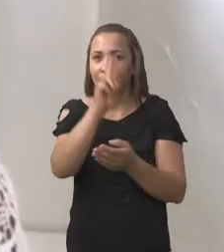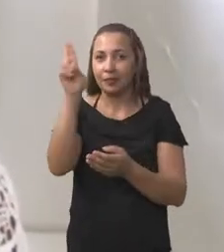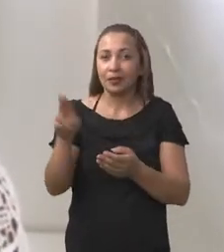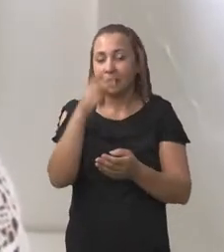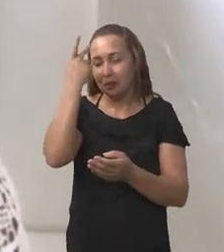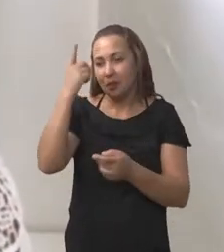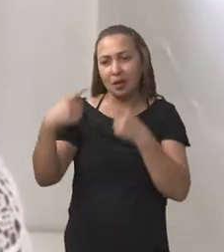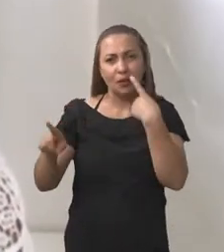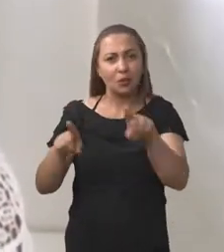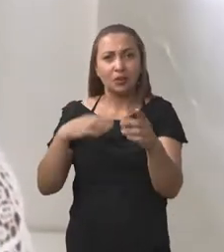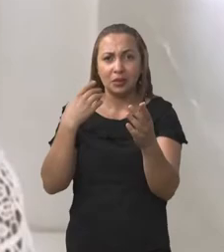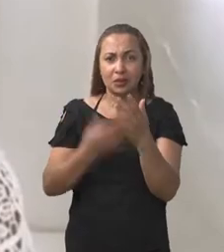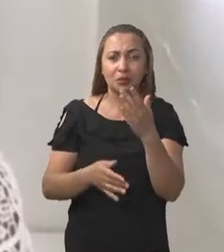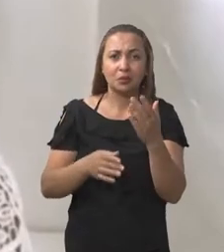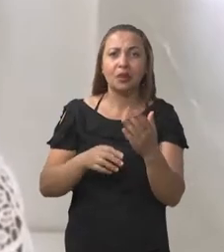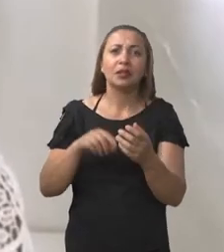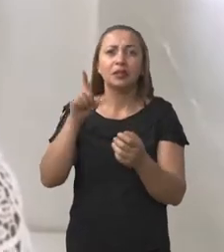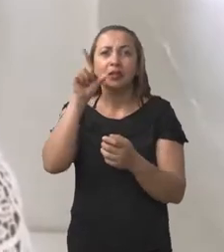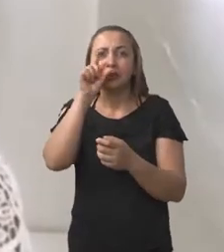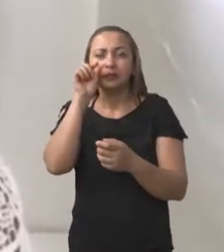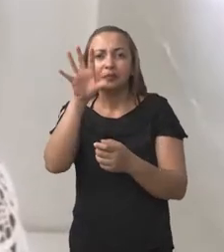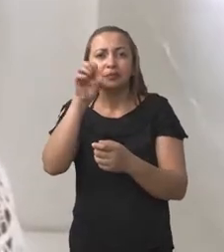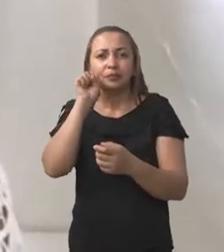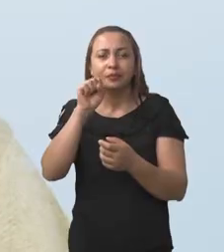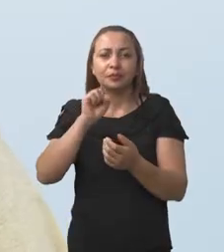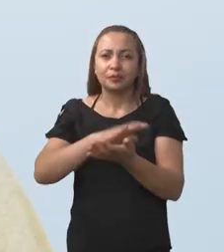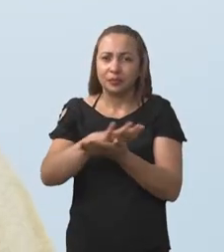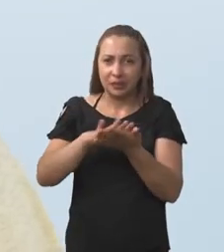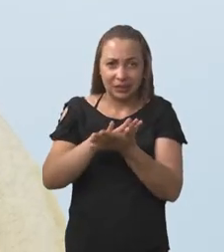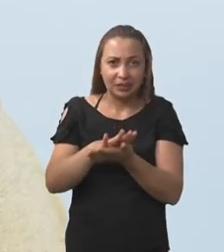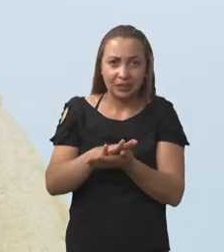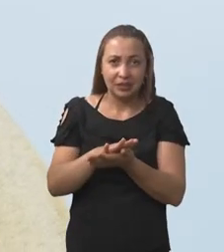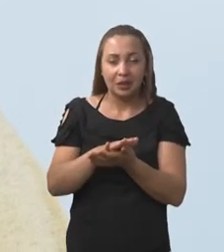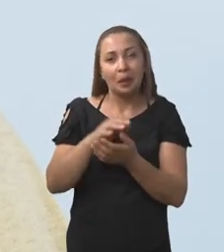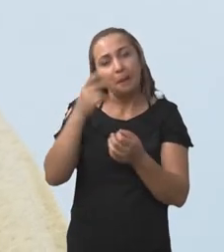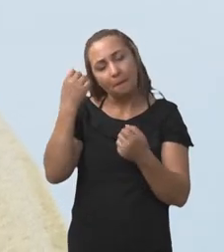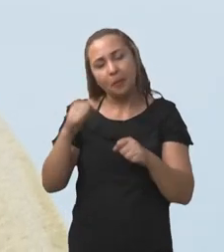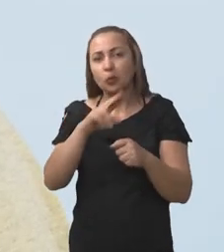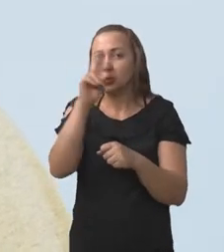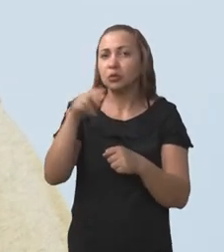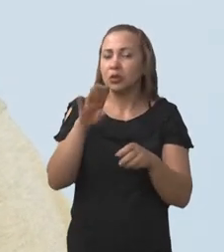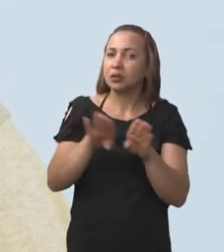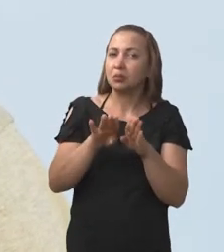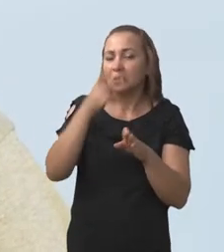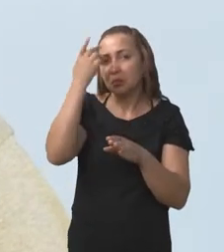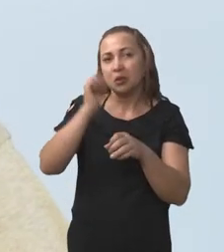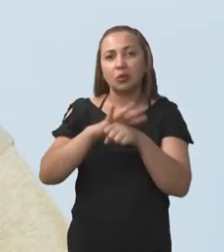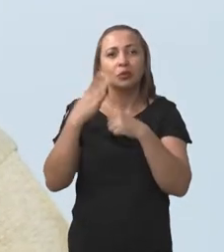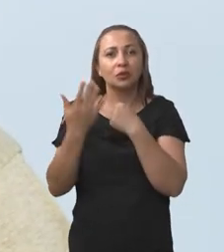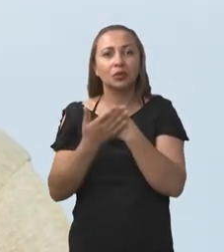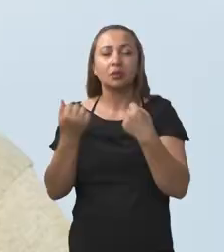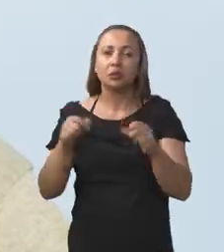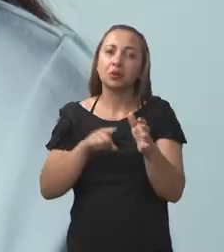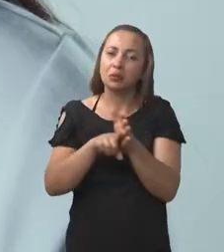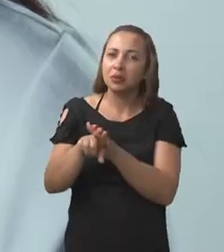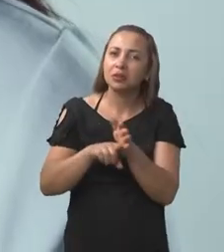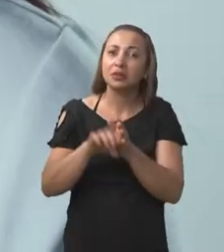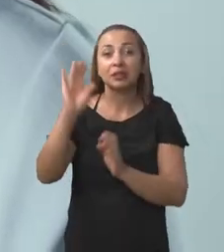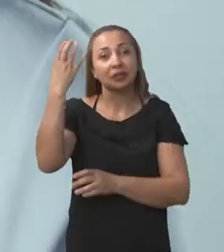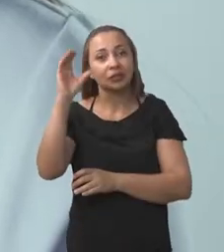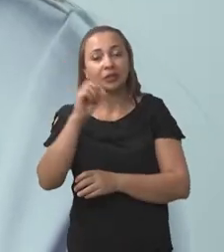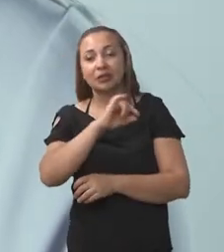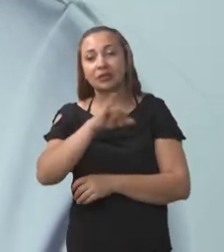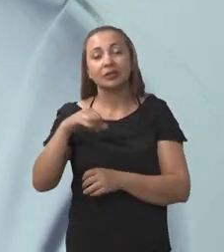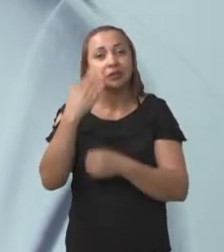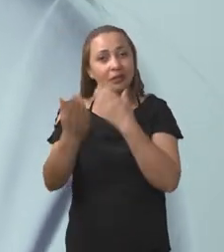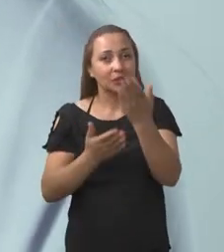utilizávamos para as outras perdas de olfato pós-gripes, pós-resfriados, para a Covid-19. Então a gente precisa testar por meio de pesquisa científica se